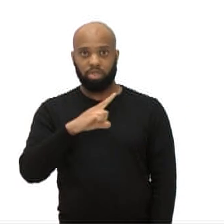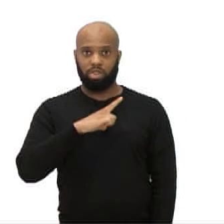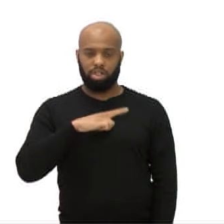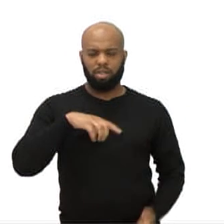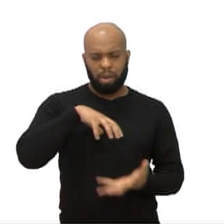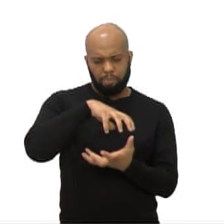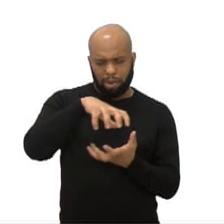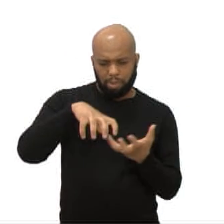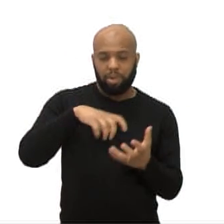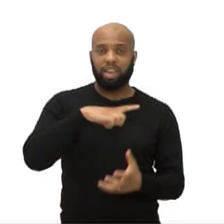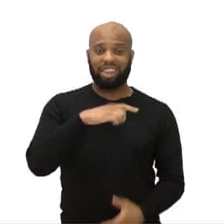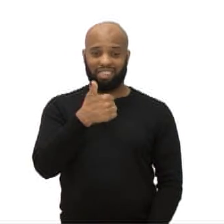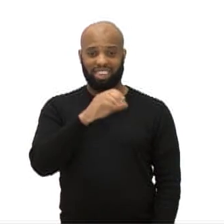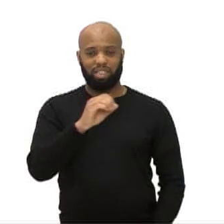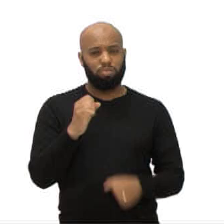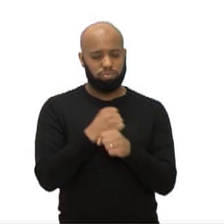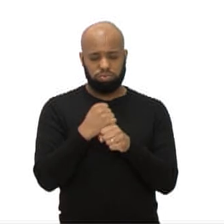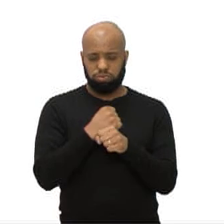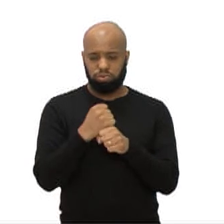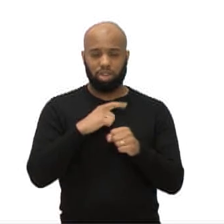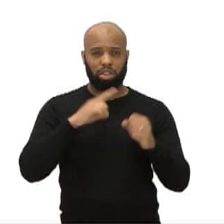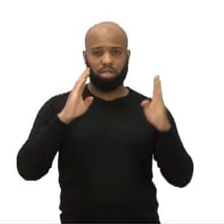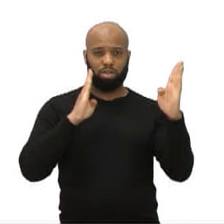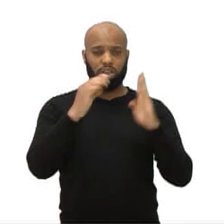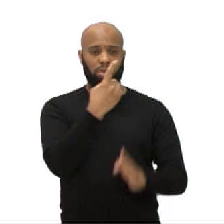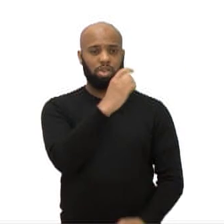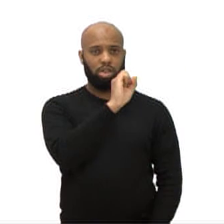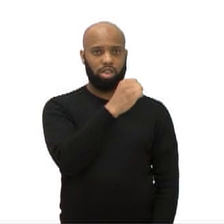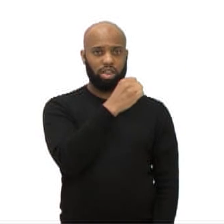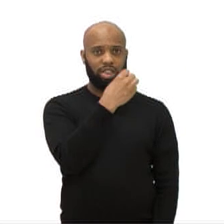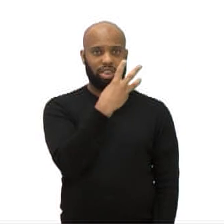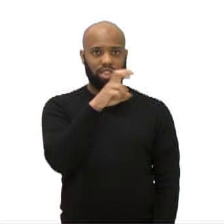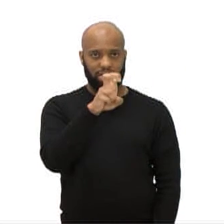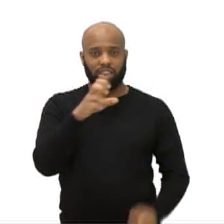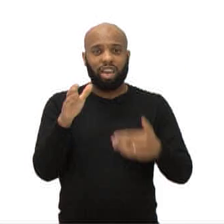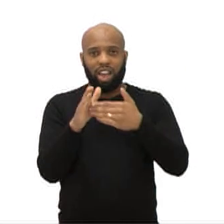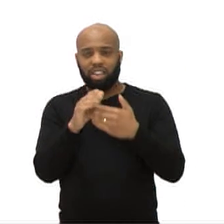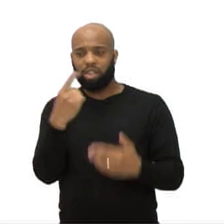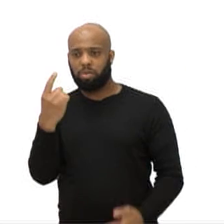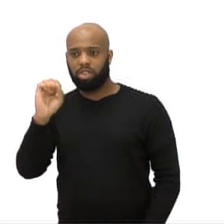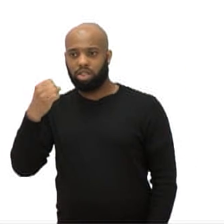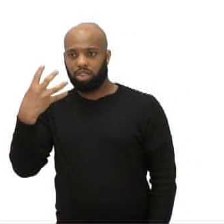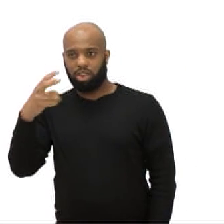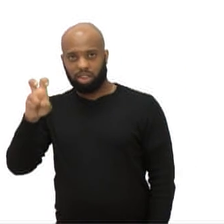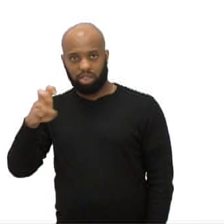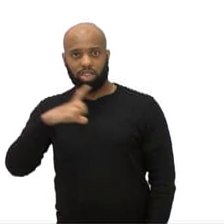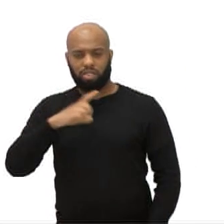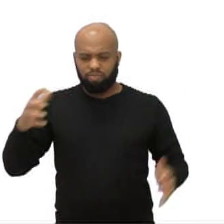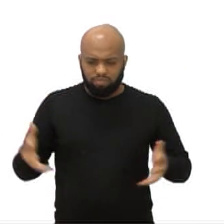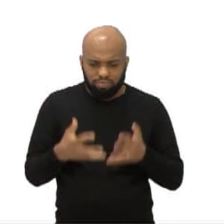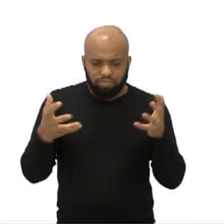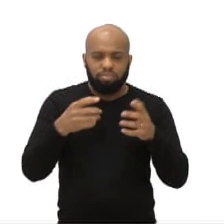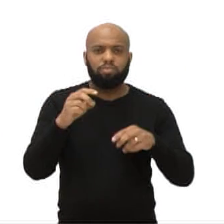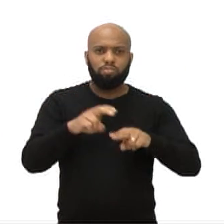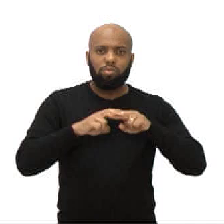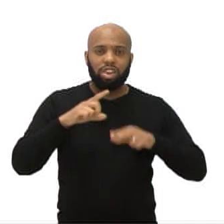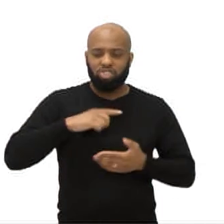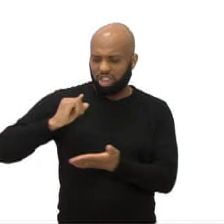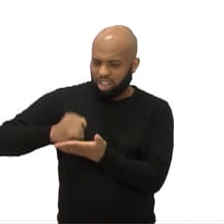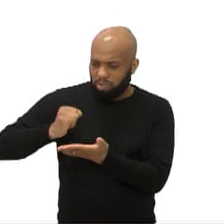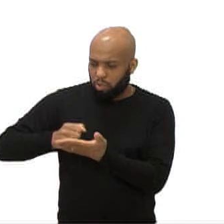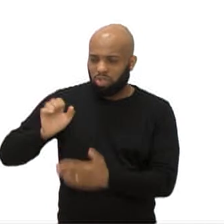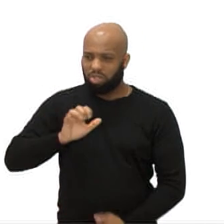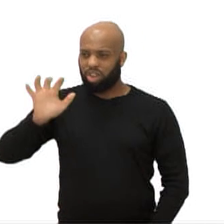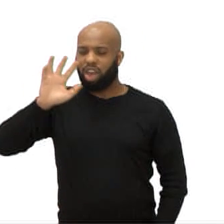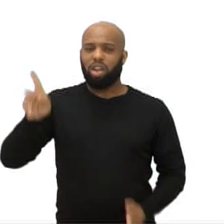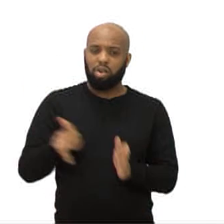O conflito que durou 10 anos, entre 1835 e 1845, foi motivado pelos elevados impostos